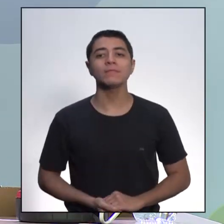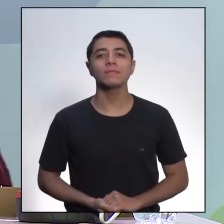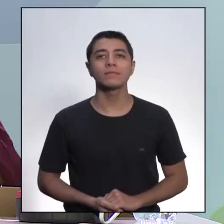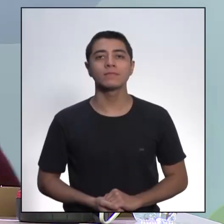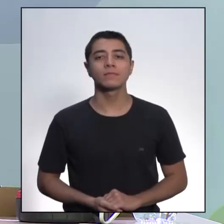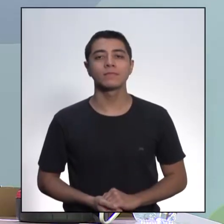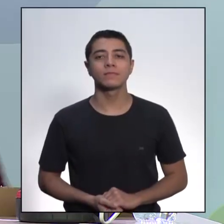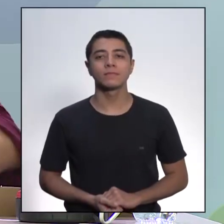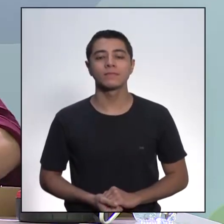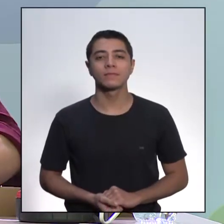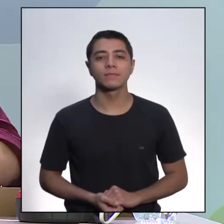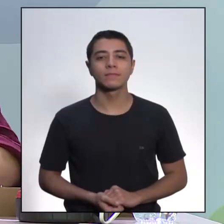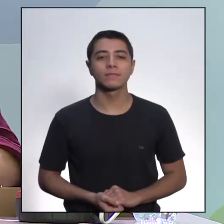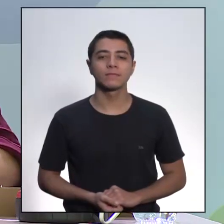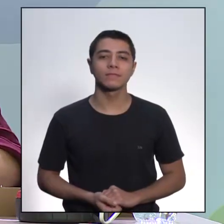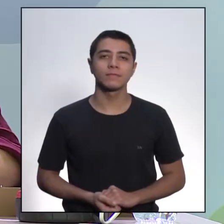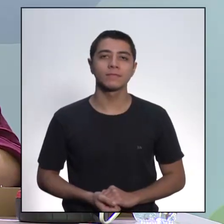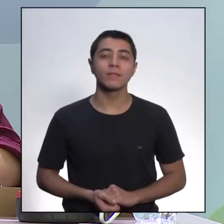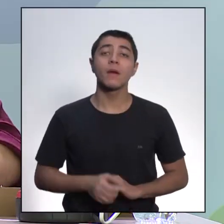palitos paralelos, tá?